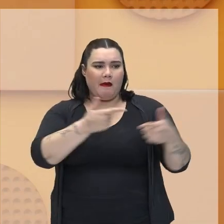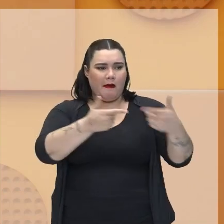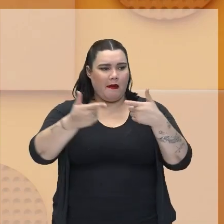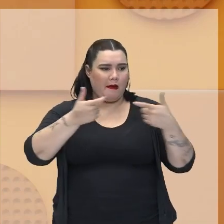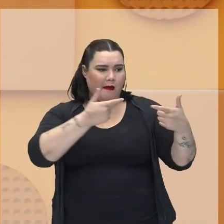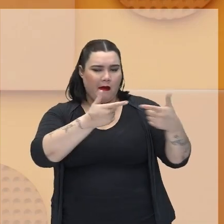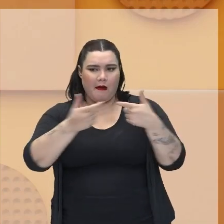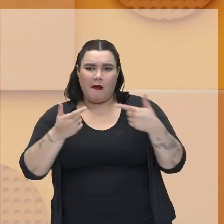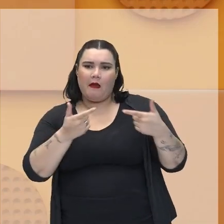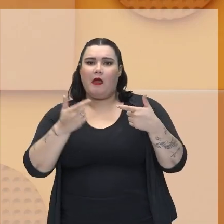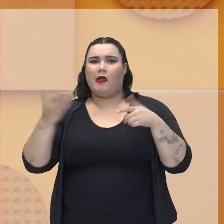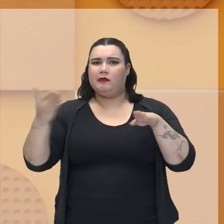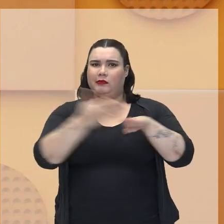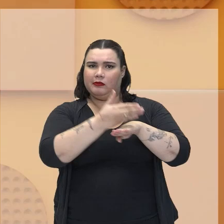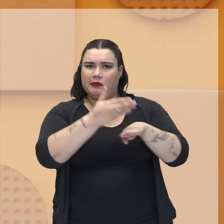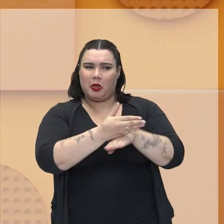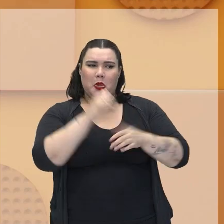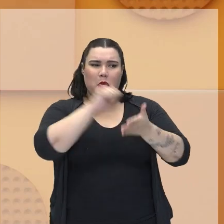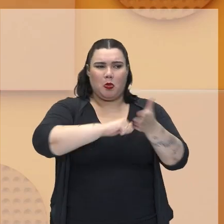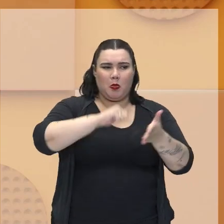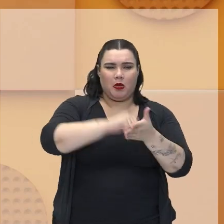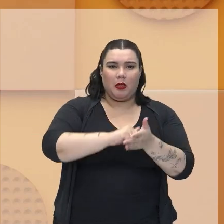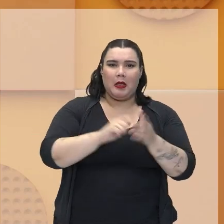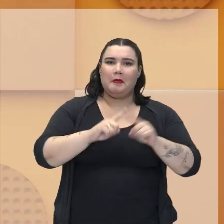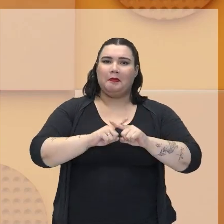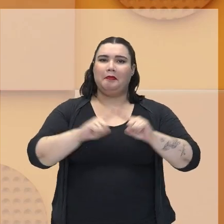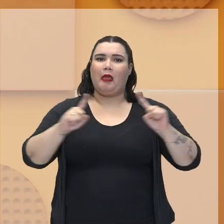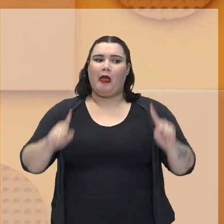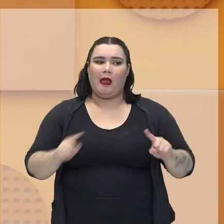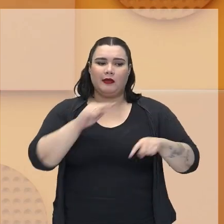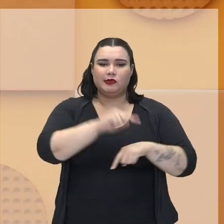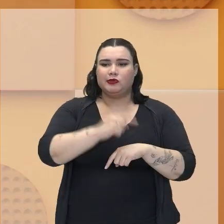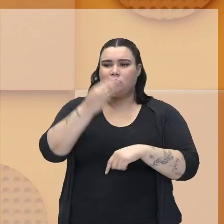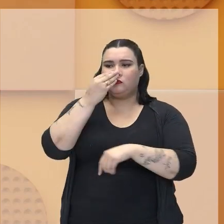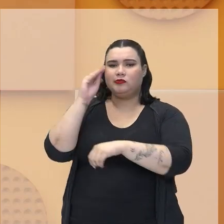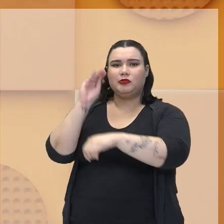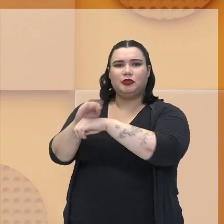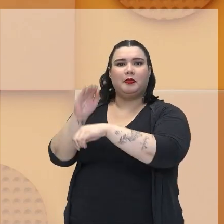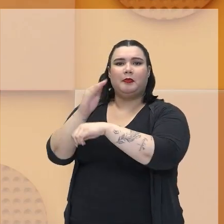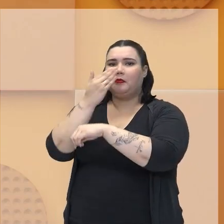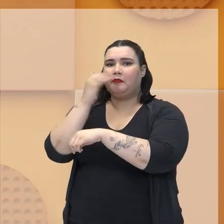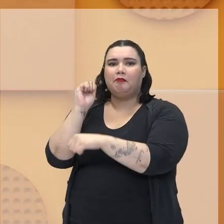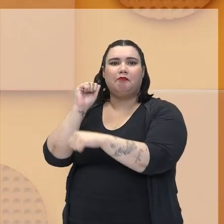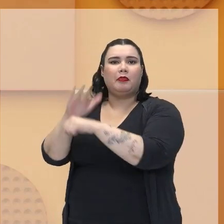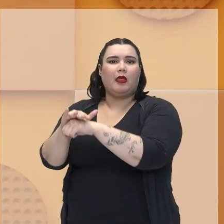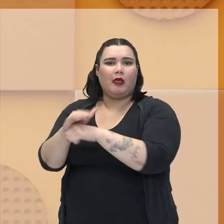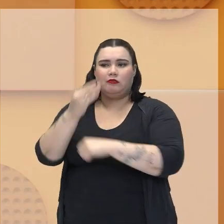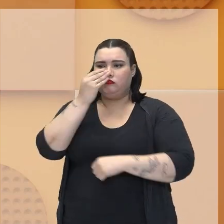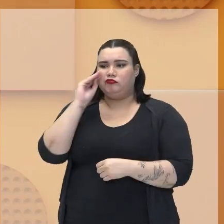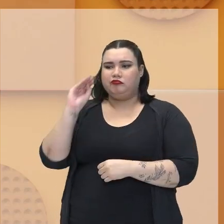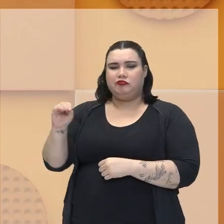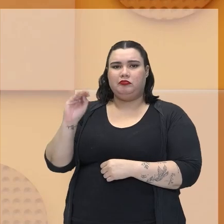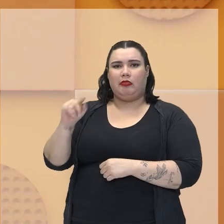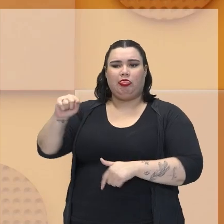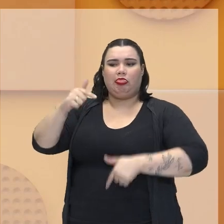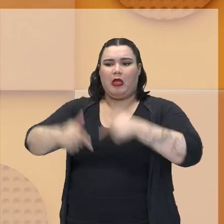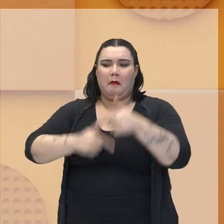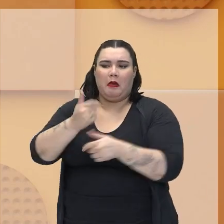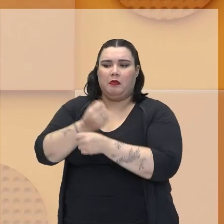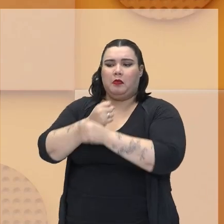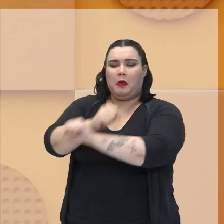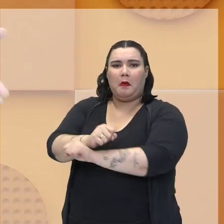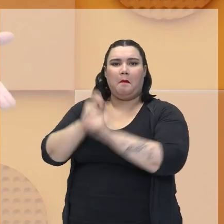do exército que vai lutar pela pátria, mas ao mesmo tempo, nas senzalas, os escravizados continuam trabalhando de forma forçada